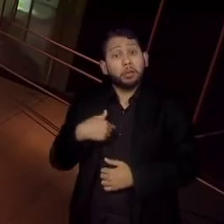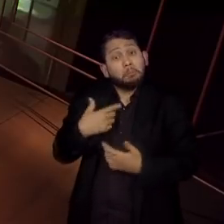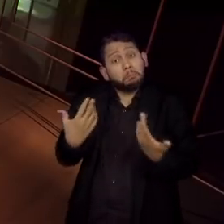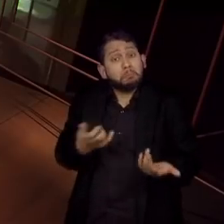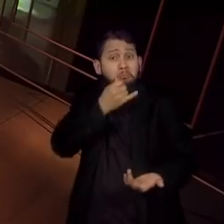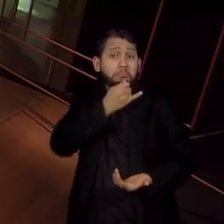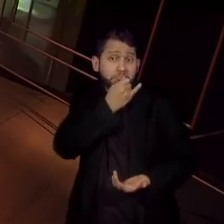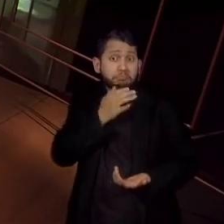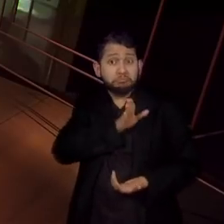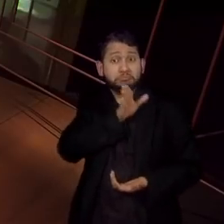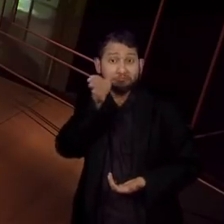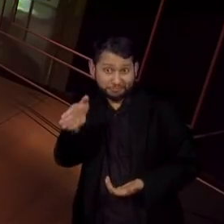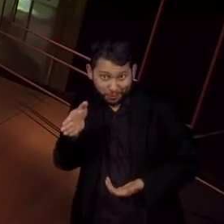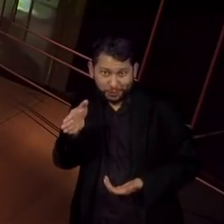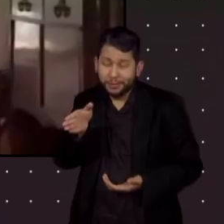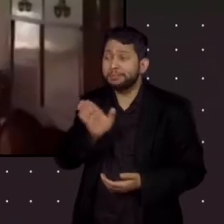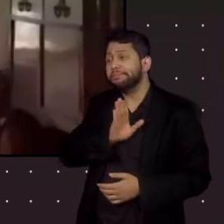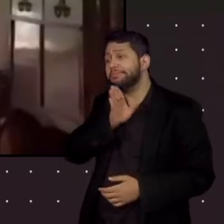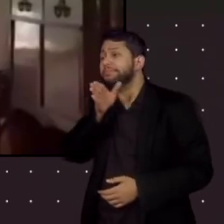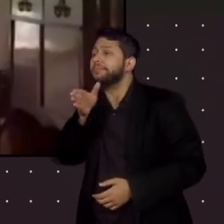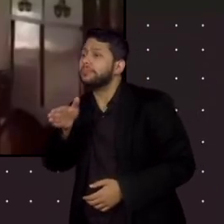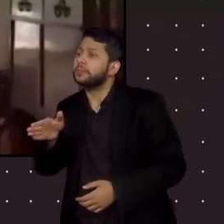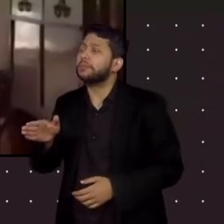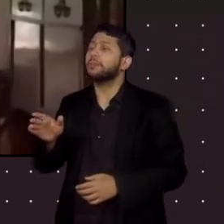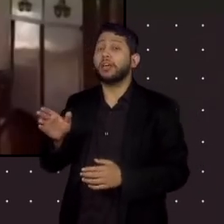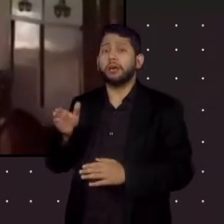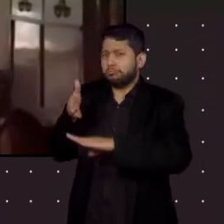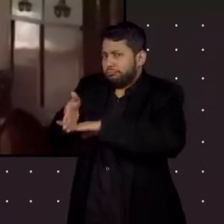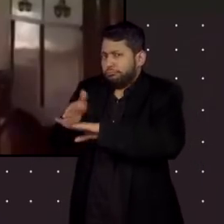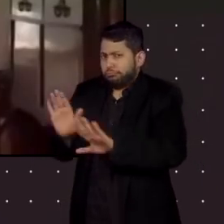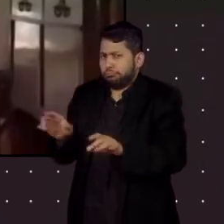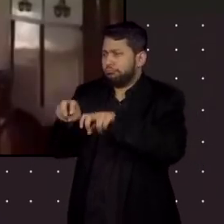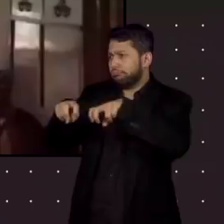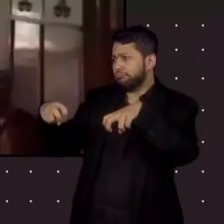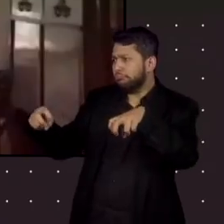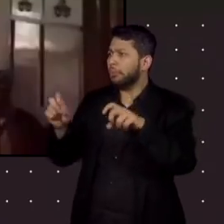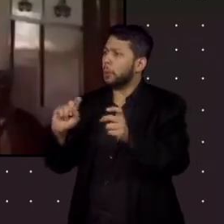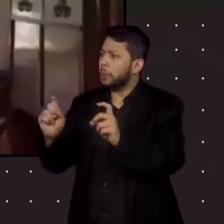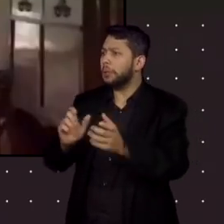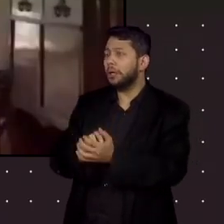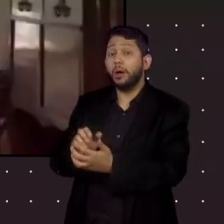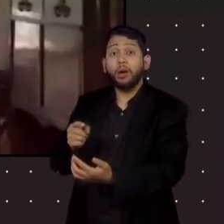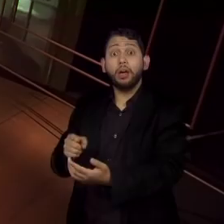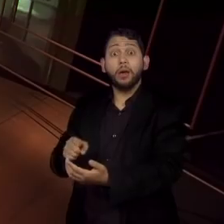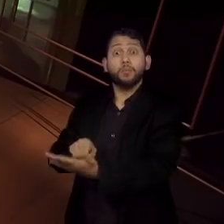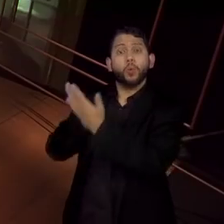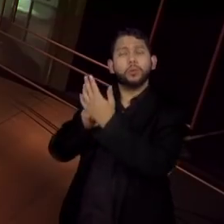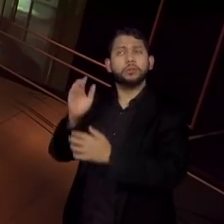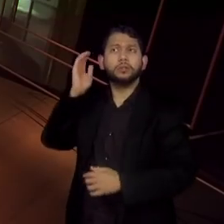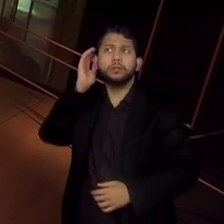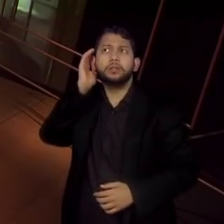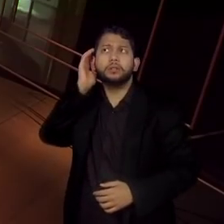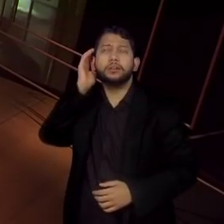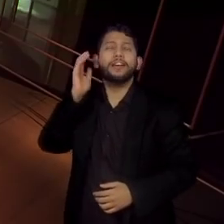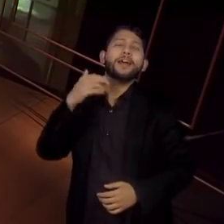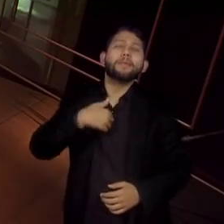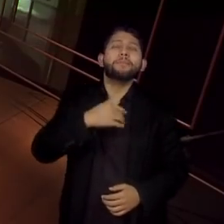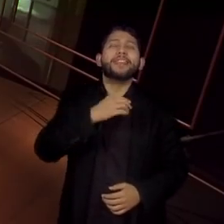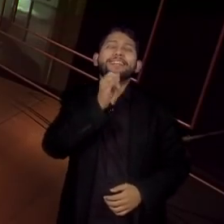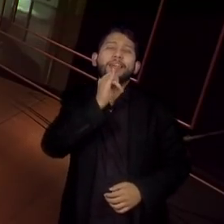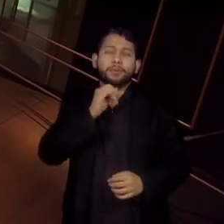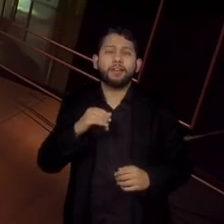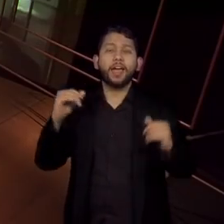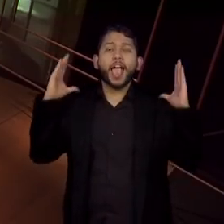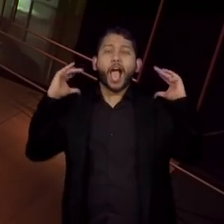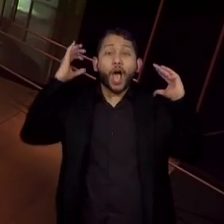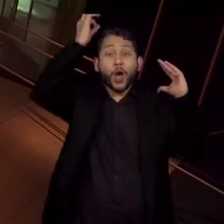lá, entrei e participei da reunião, e eles me mostraram a música. A música era Ó meu anjo da guarda,